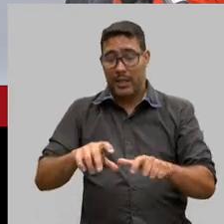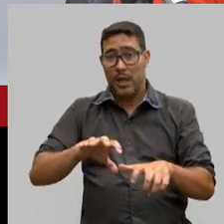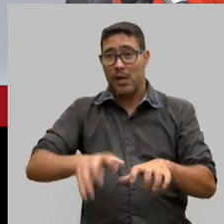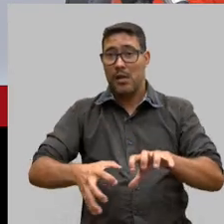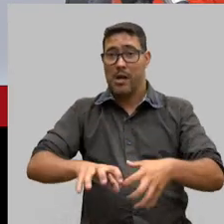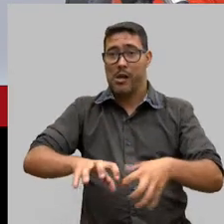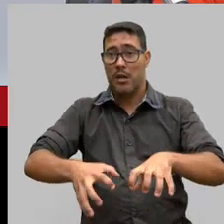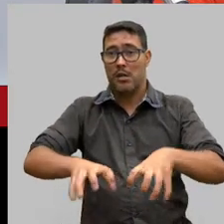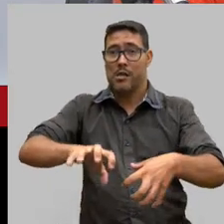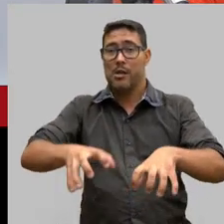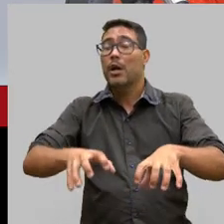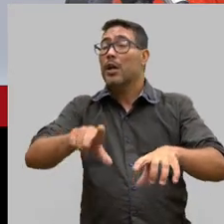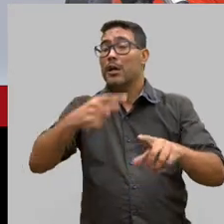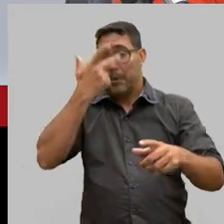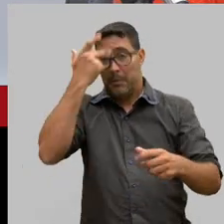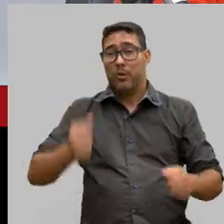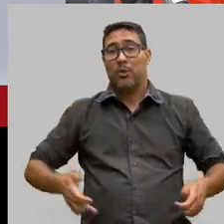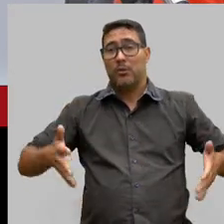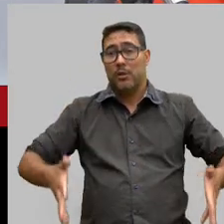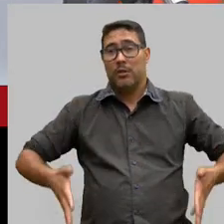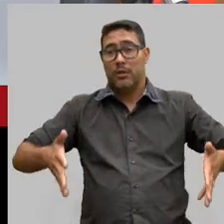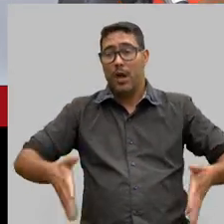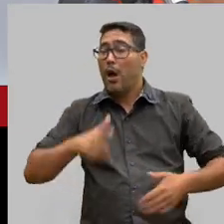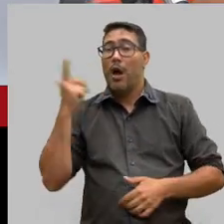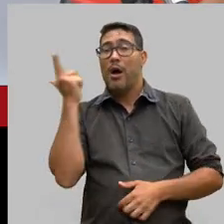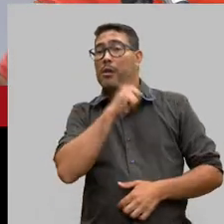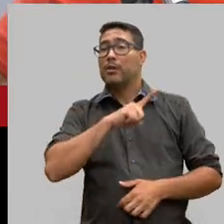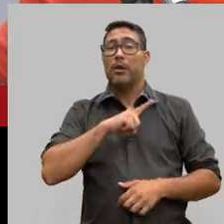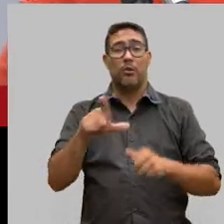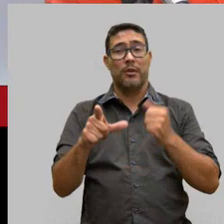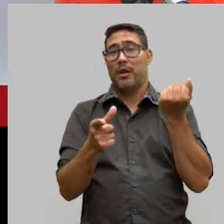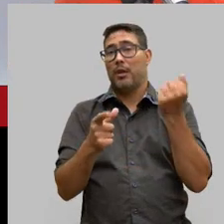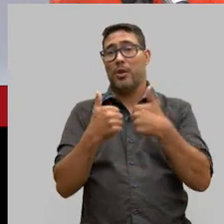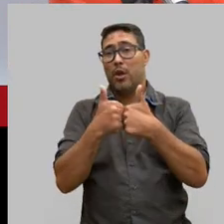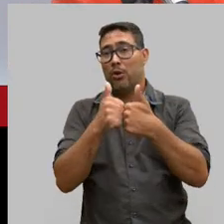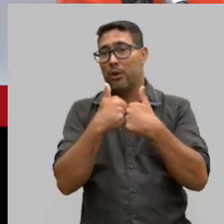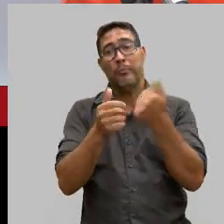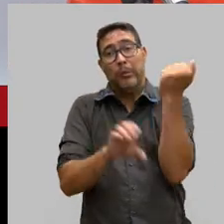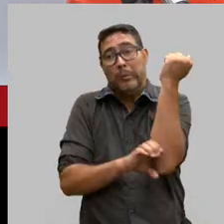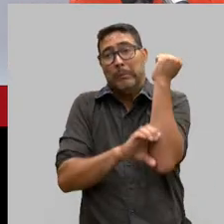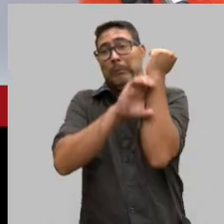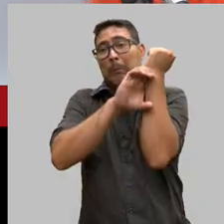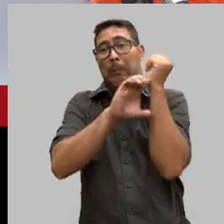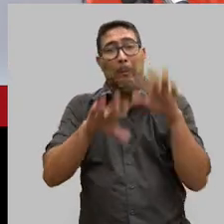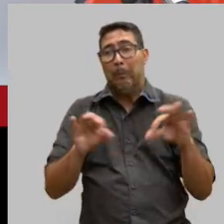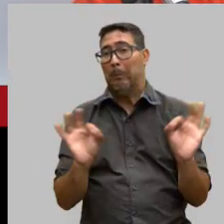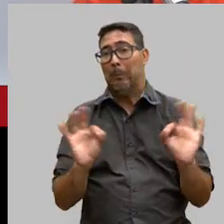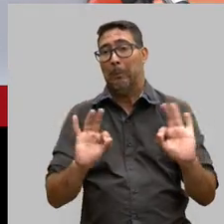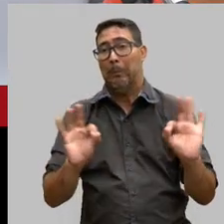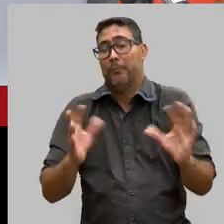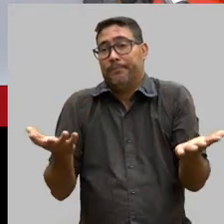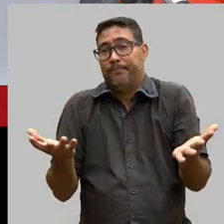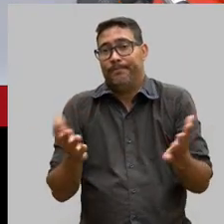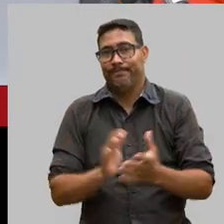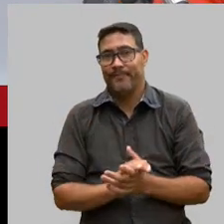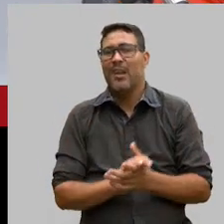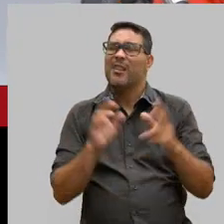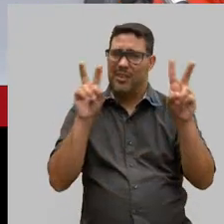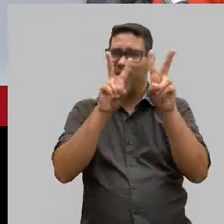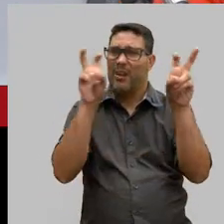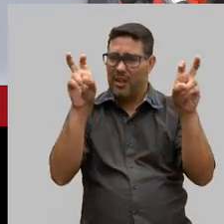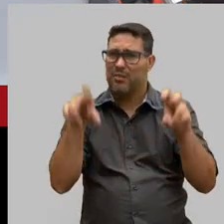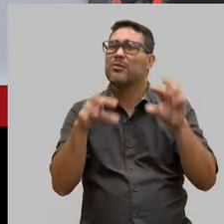para ir pegar o ônibus gente de ônibus que não tem elevador então e É eu sei que é um assunto amplo e